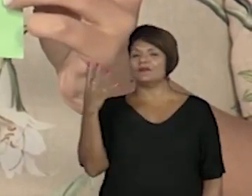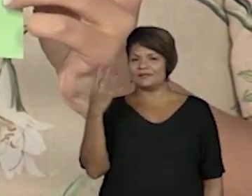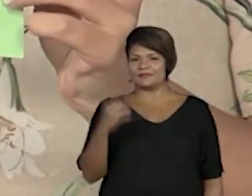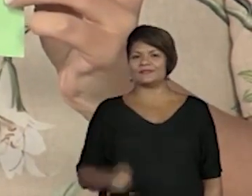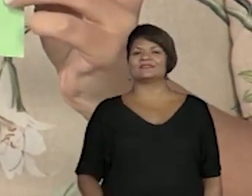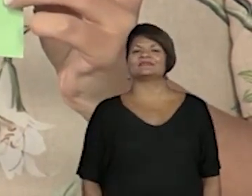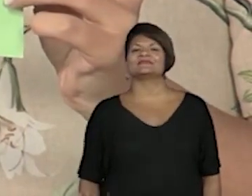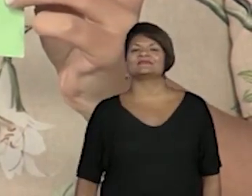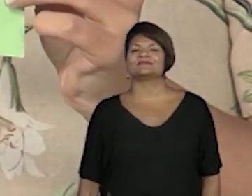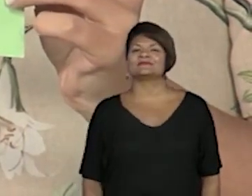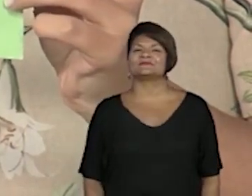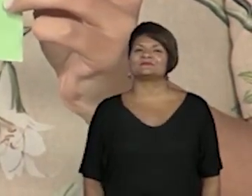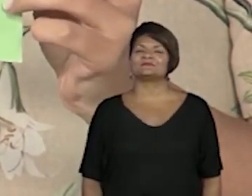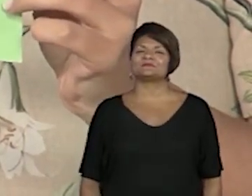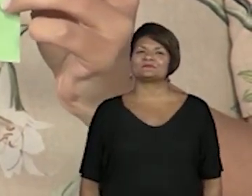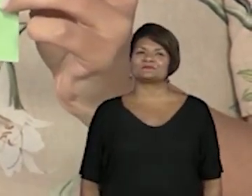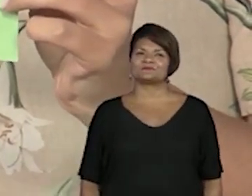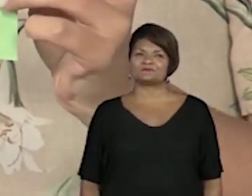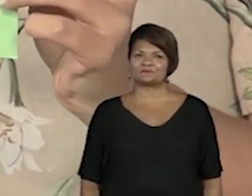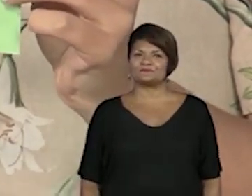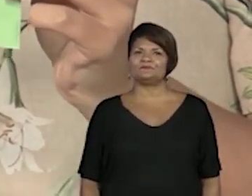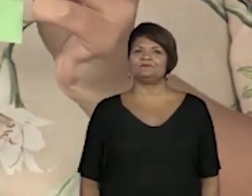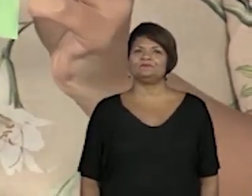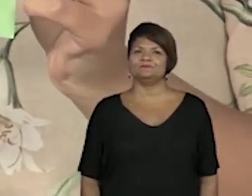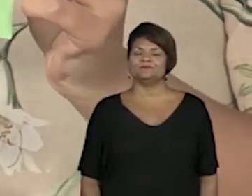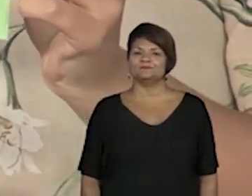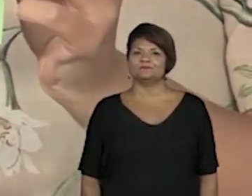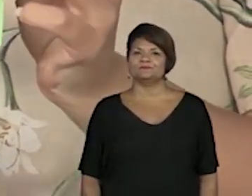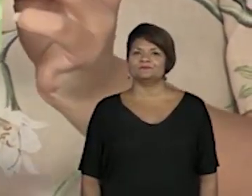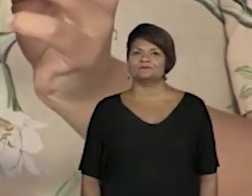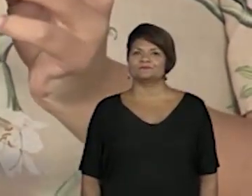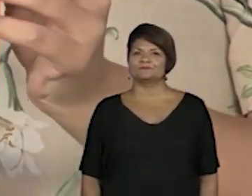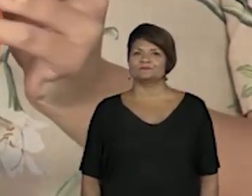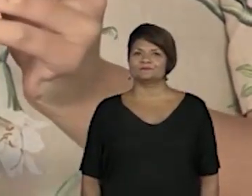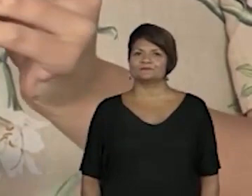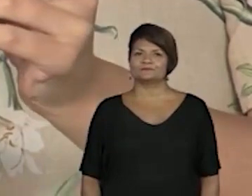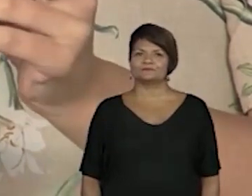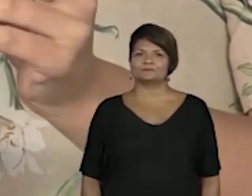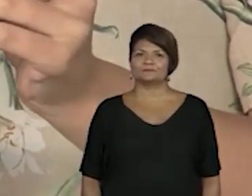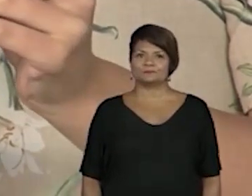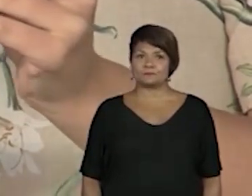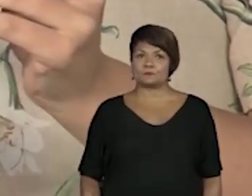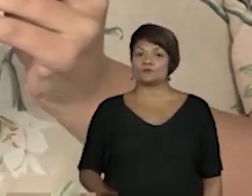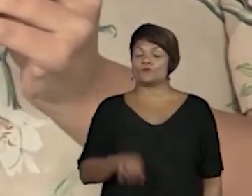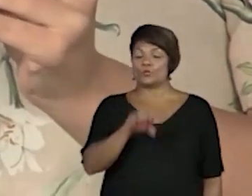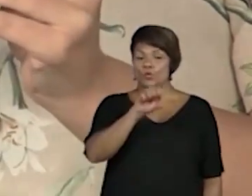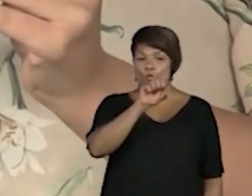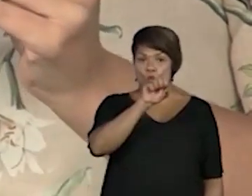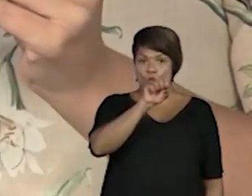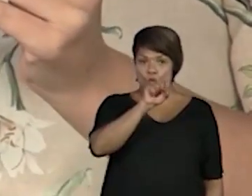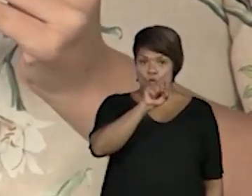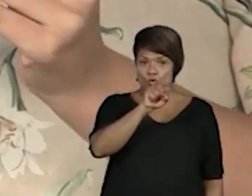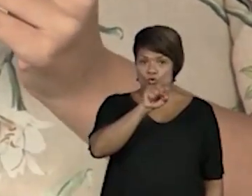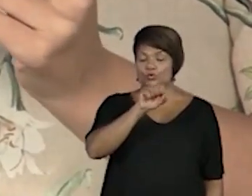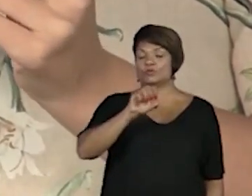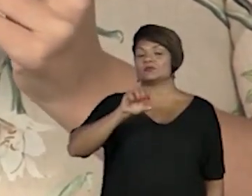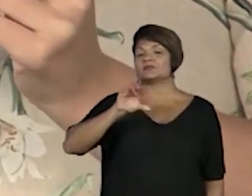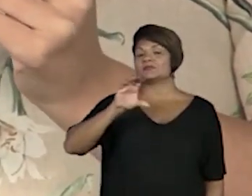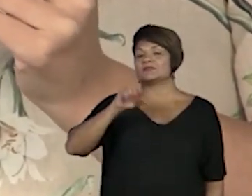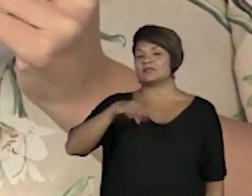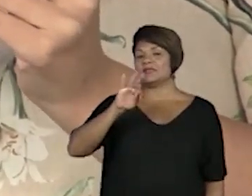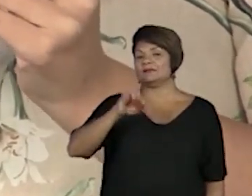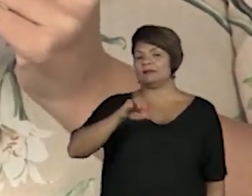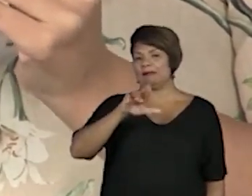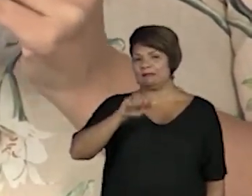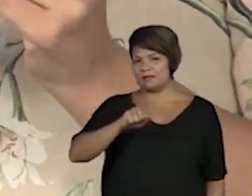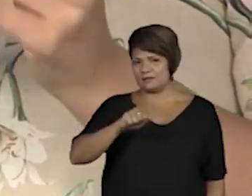temos o 20 e o 4. Então, na verdade, nós temos 8 centenas,